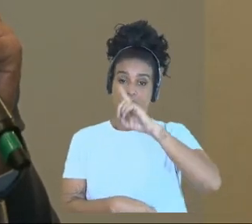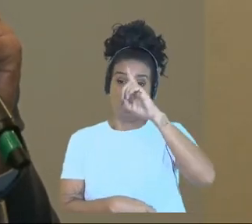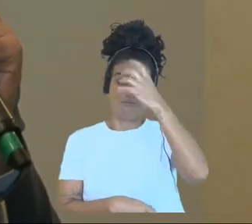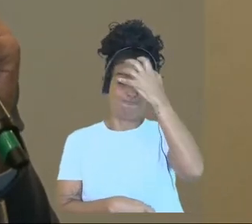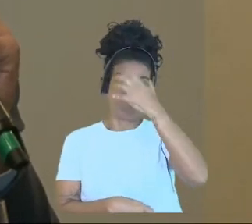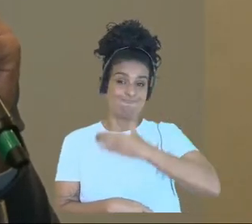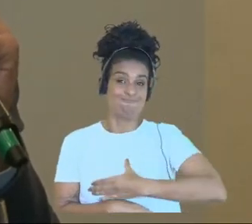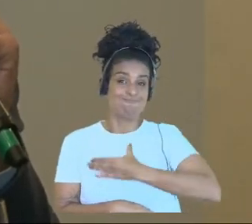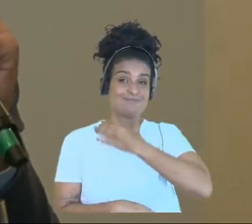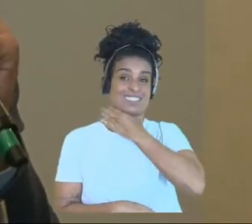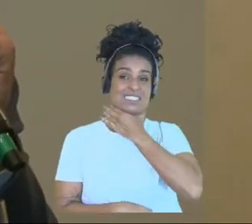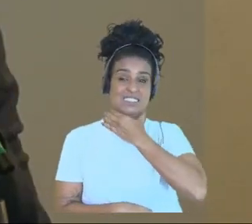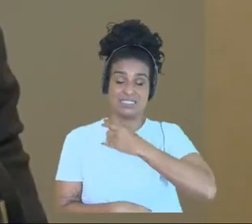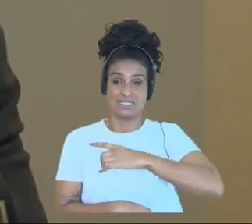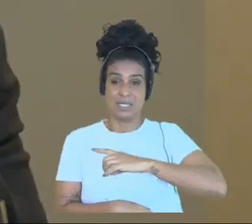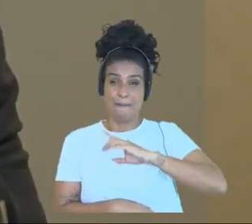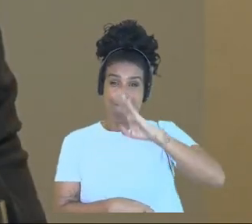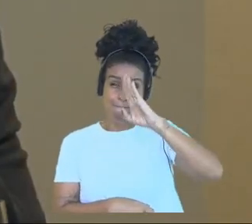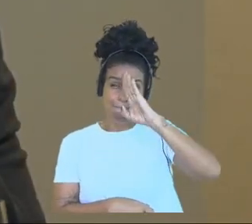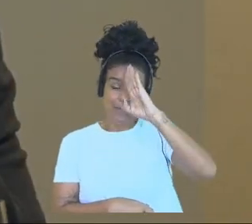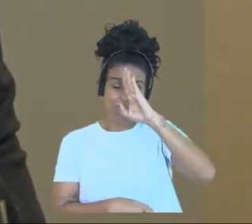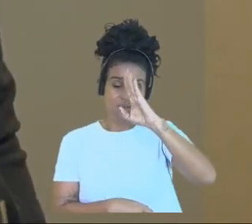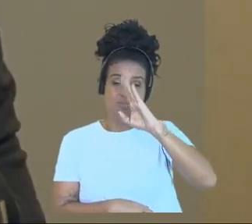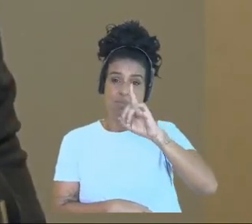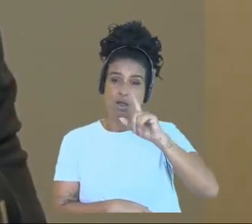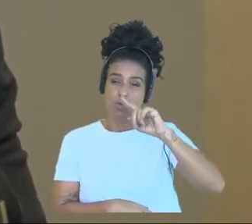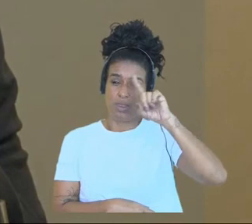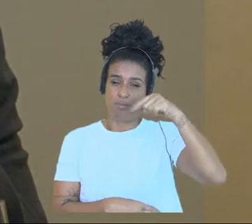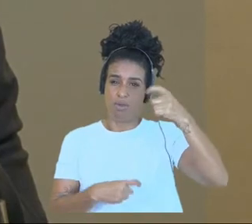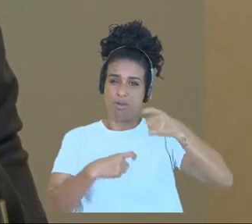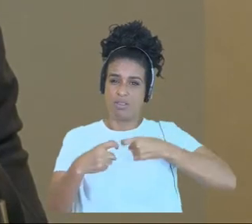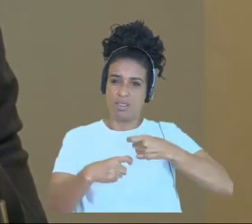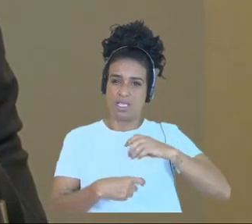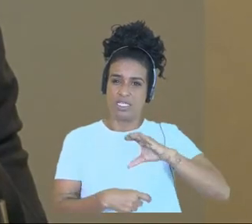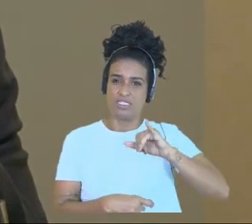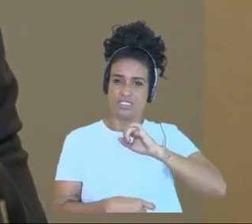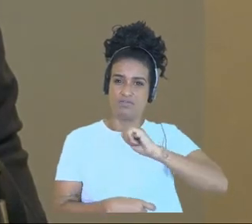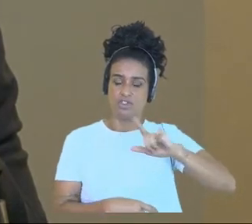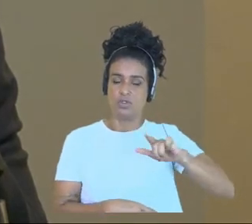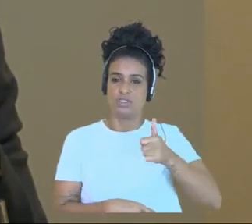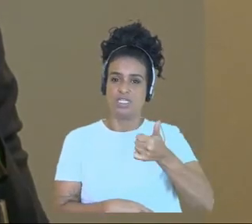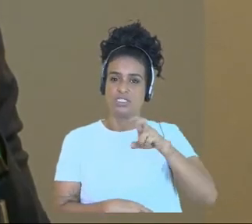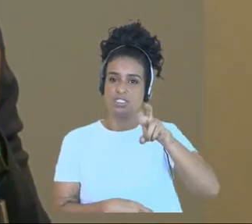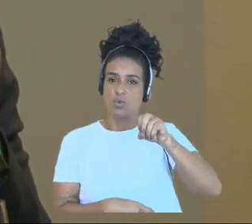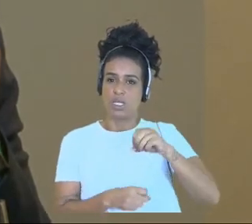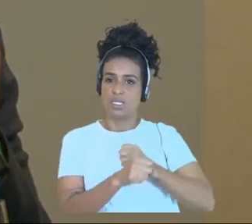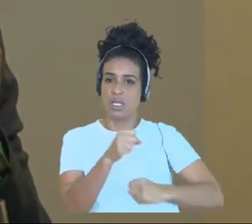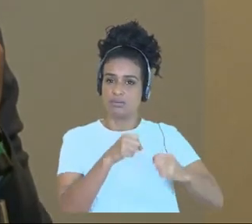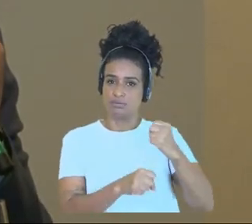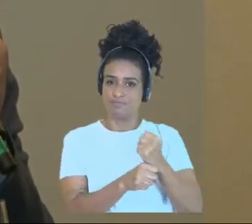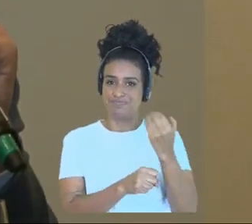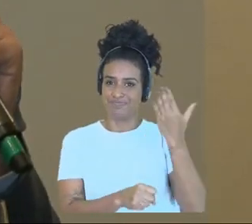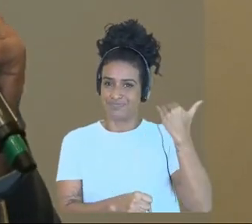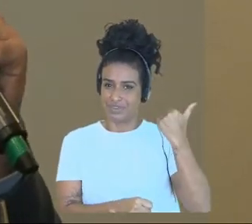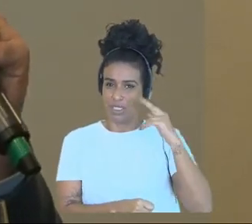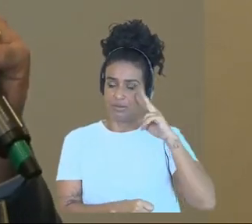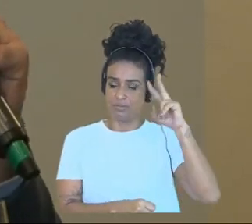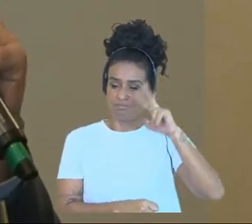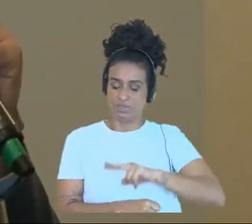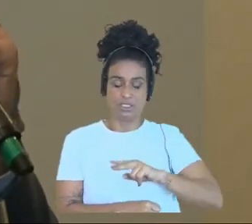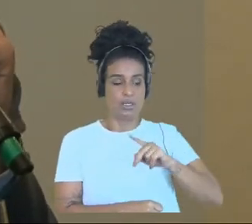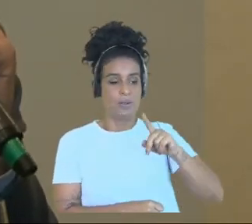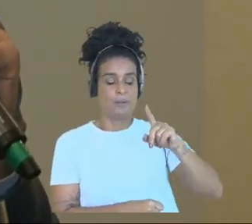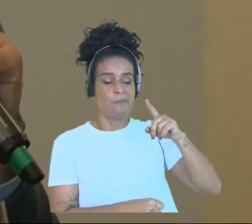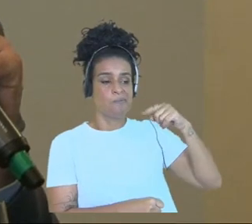desde a Guerra Civil, 150 anos atrás. Então, a gente percebe que os interlocutores estrangeiros não desejam para o